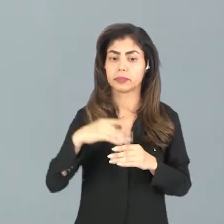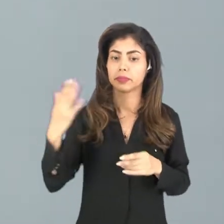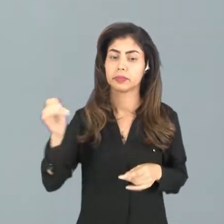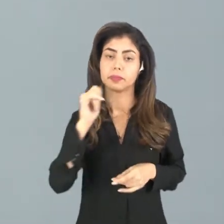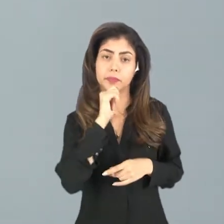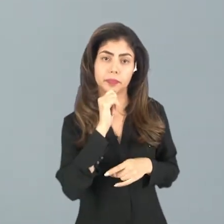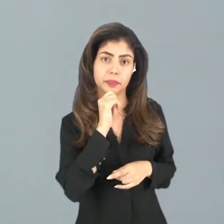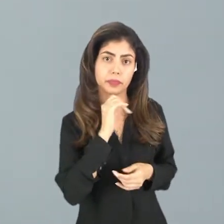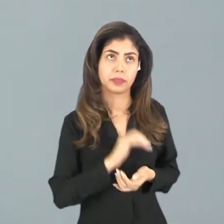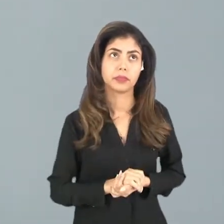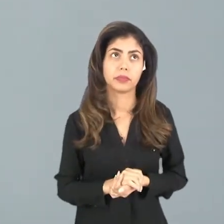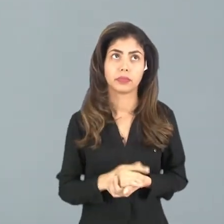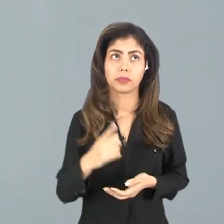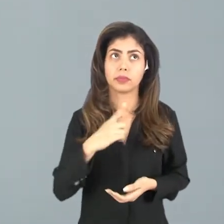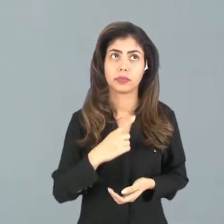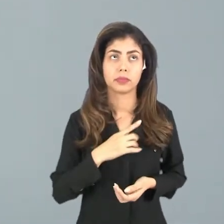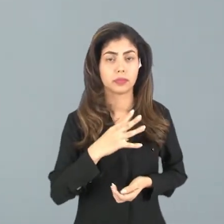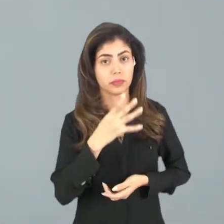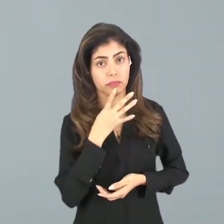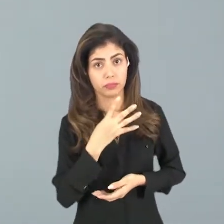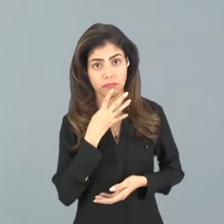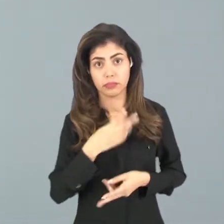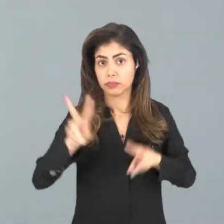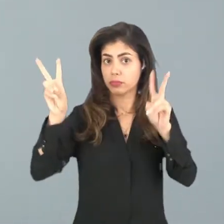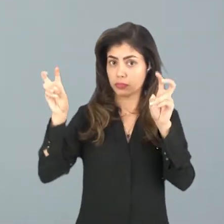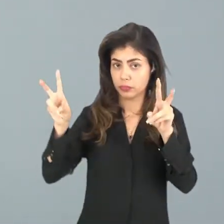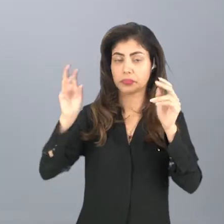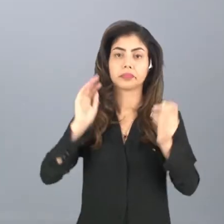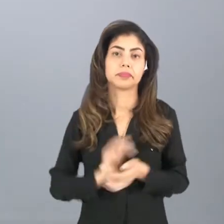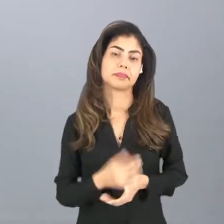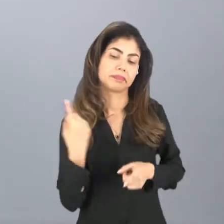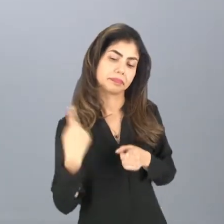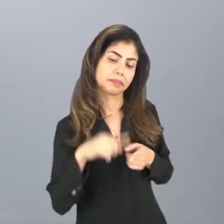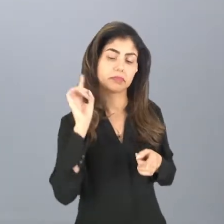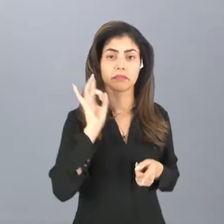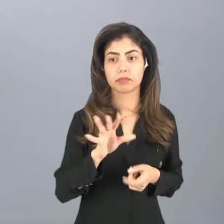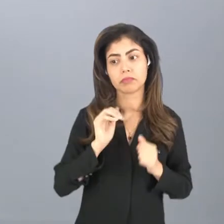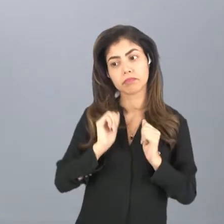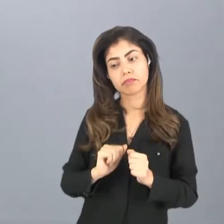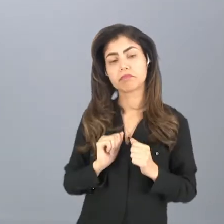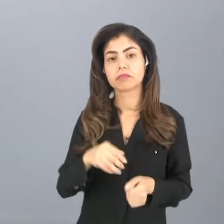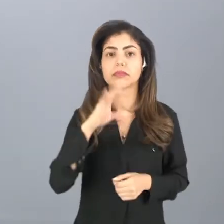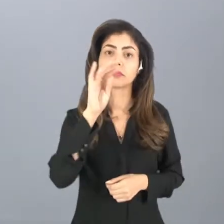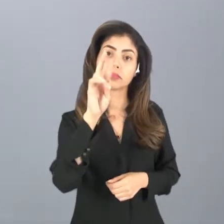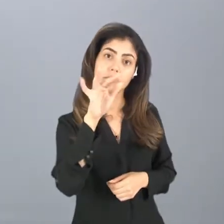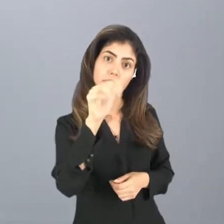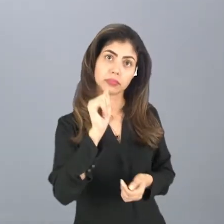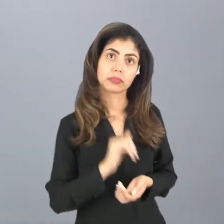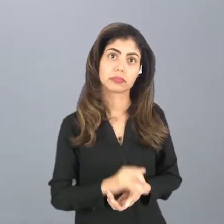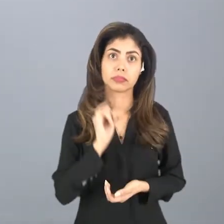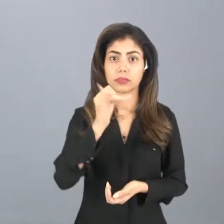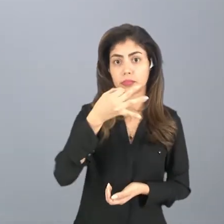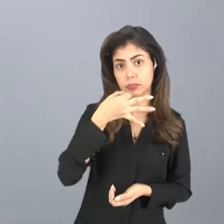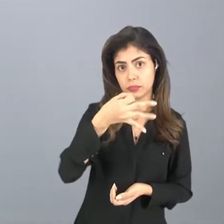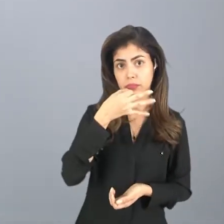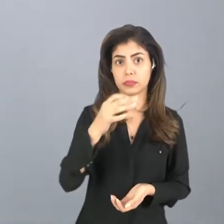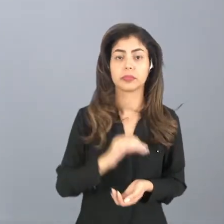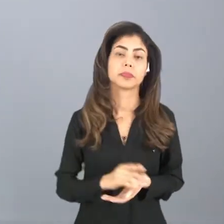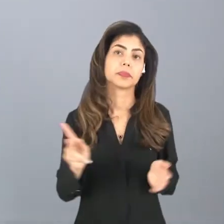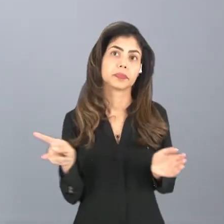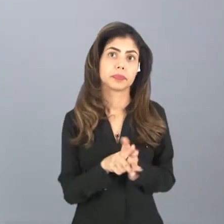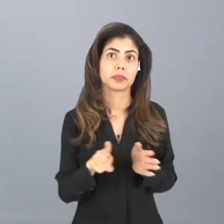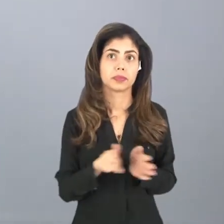tudo isso, também de ter conhecimento sobre o tema, né? Porque eu só posso criticar ou só posso dar opinião, uma